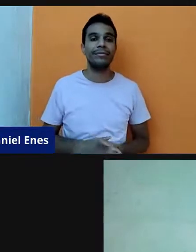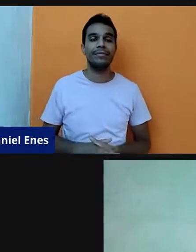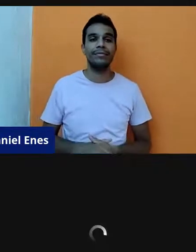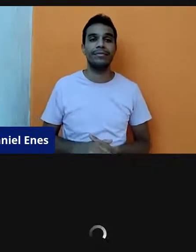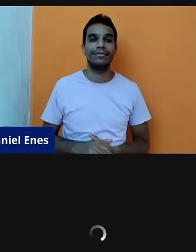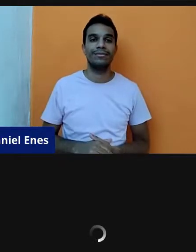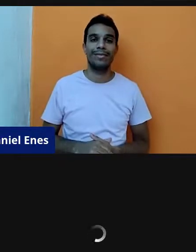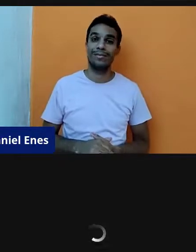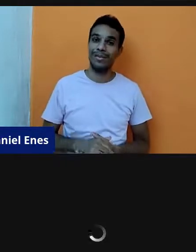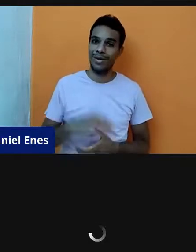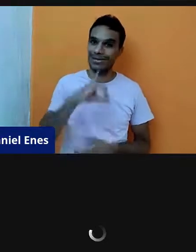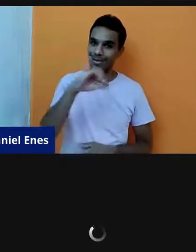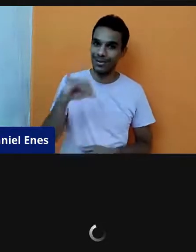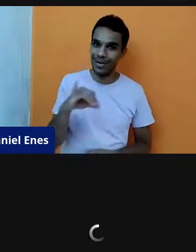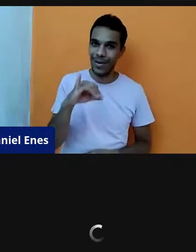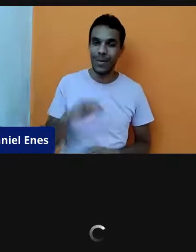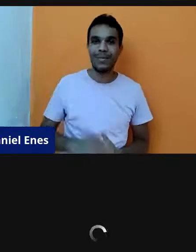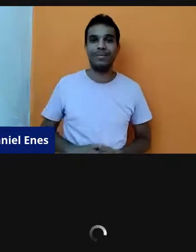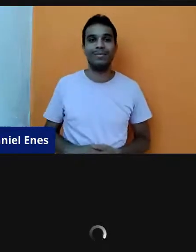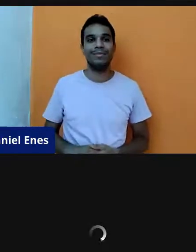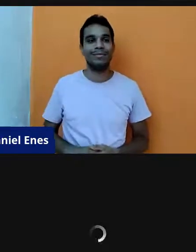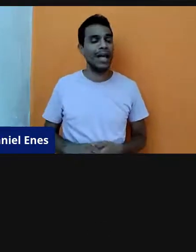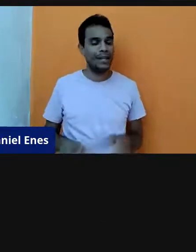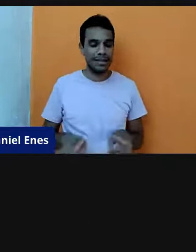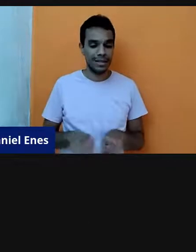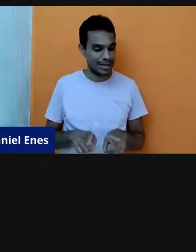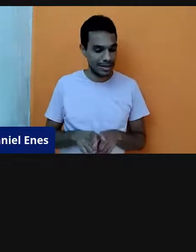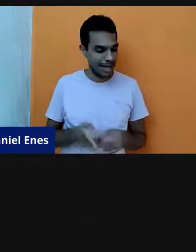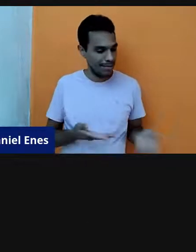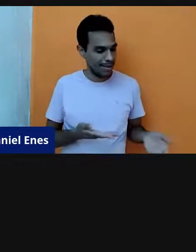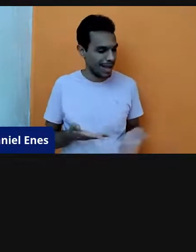Oi. Geni também.